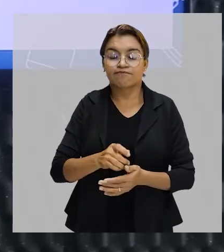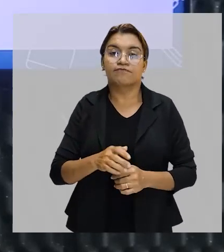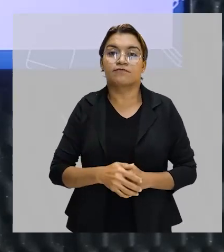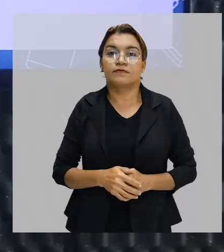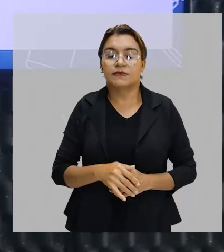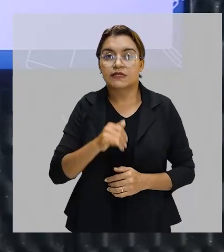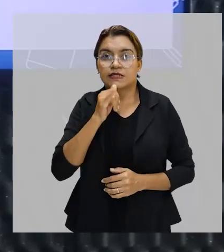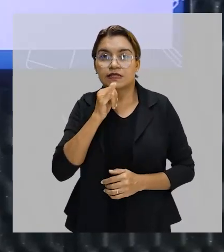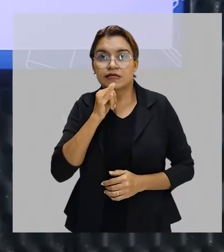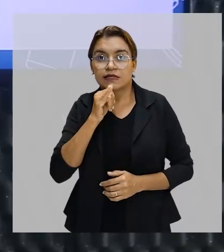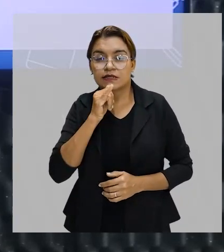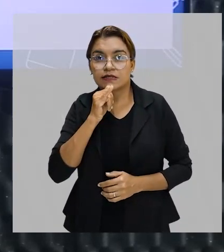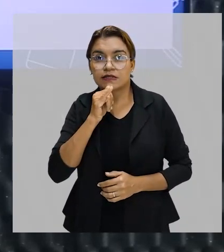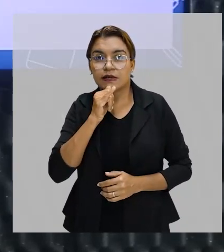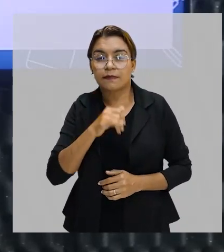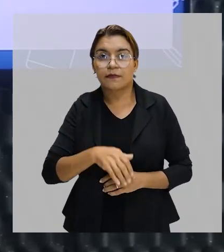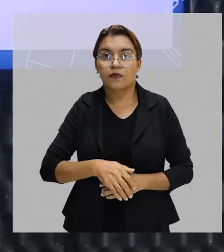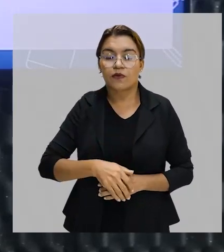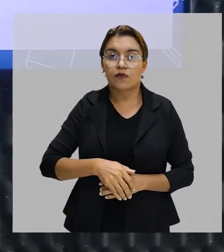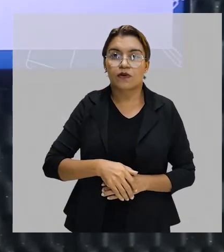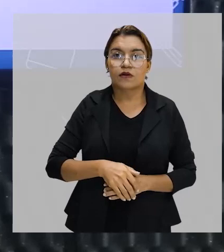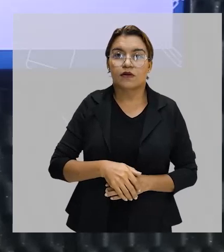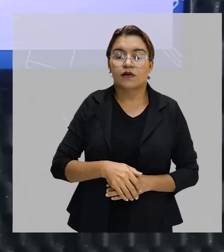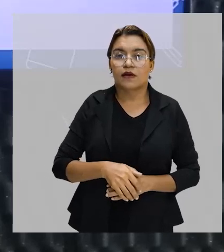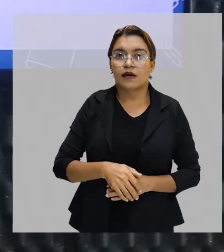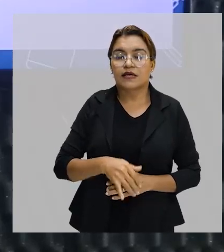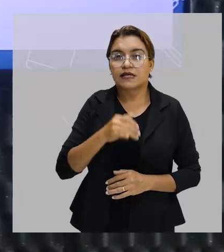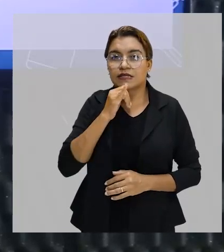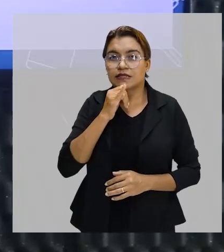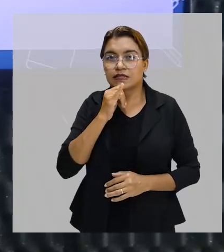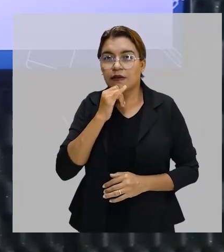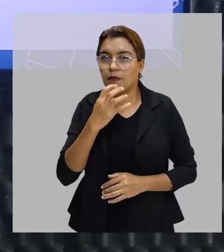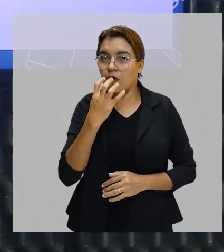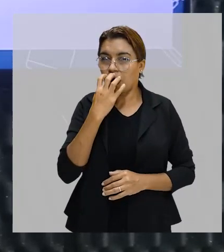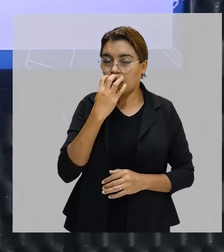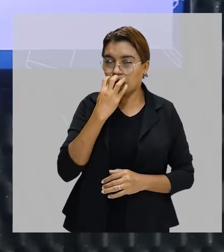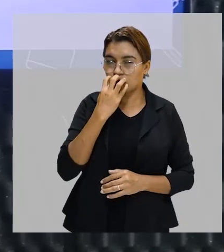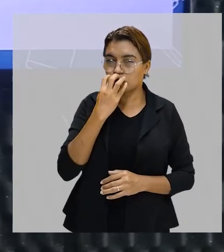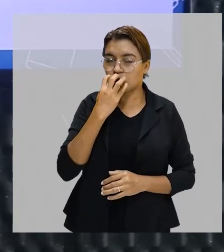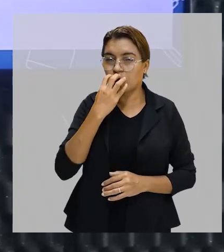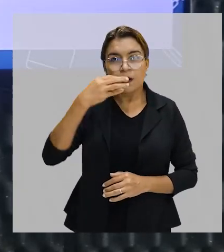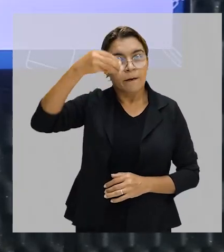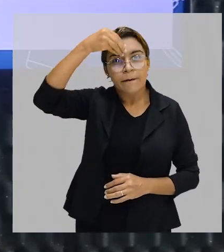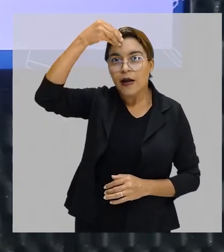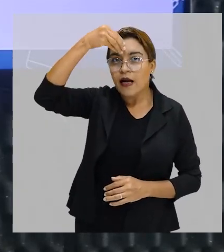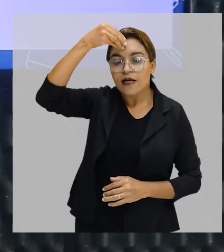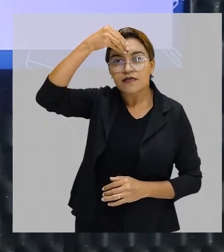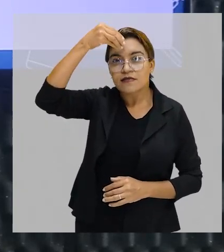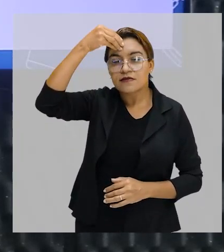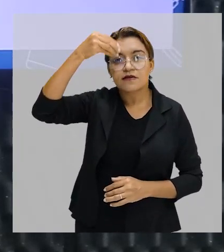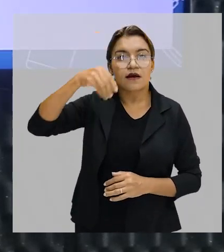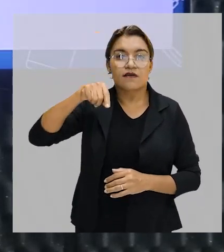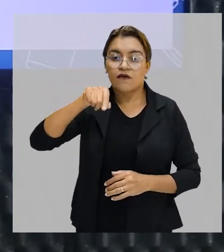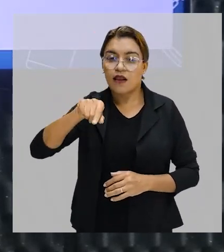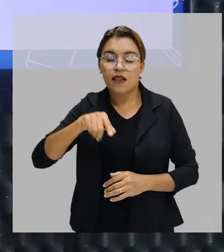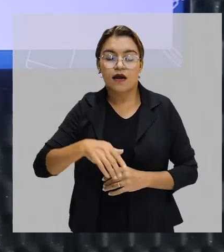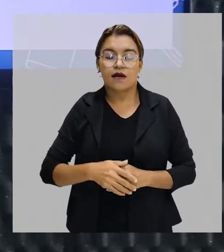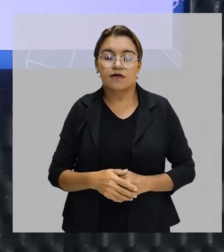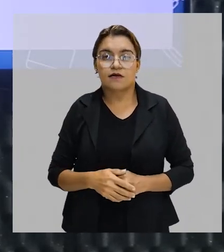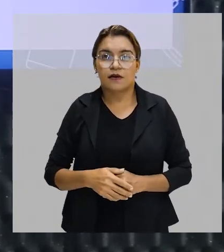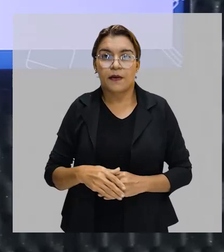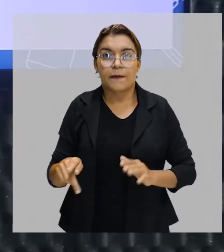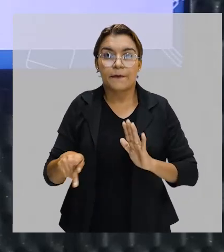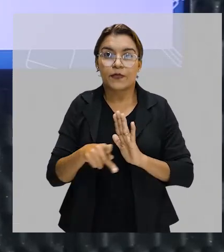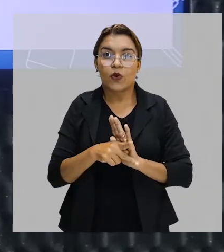batizava uma cachorra, a cachorra filha, né? Tem gente que trata os animais como filho. A cachorra que pertencia ao